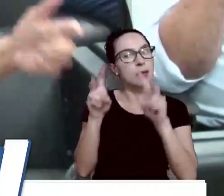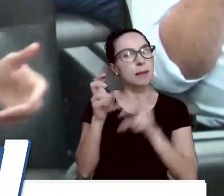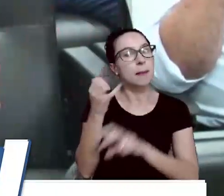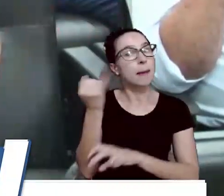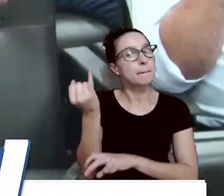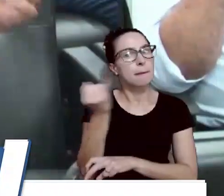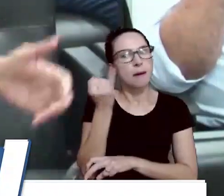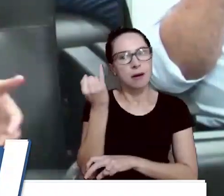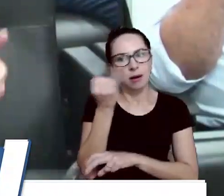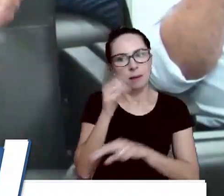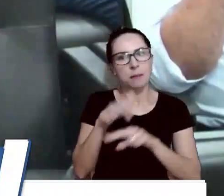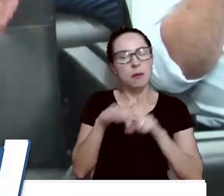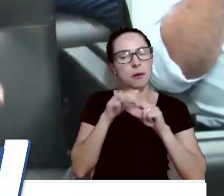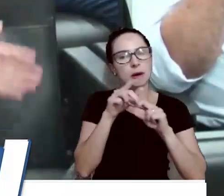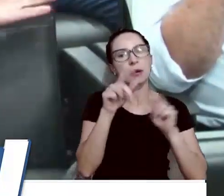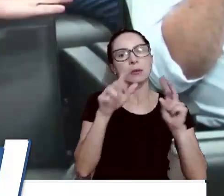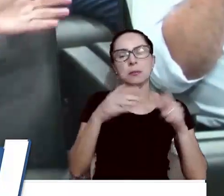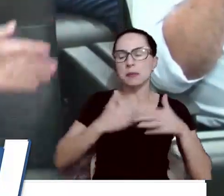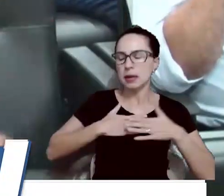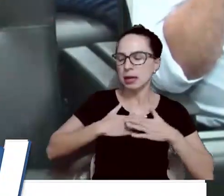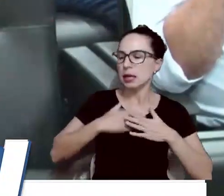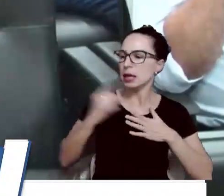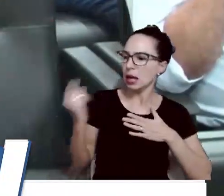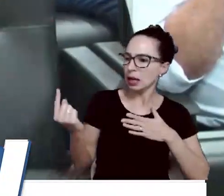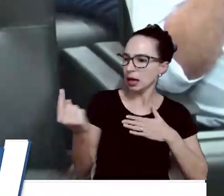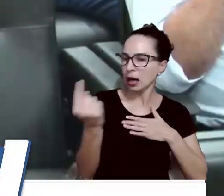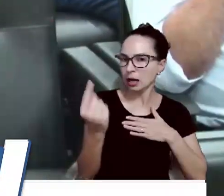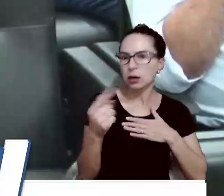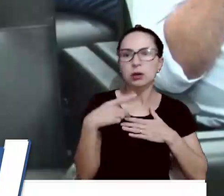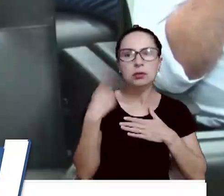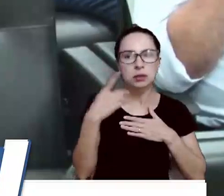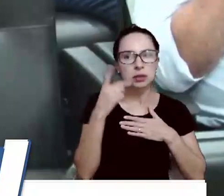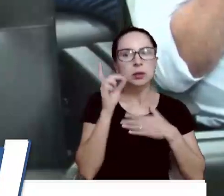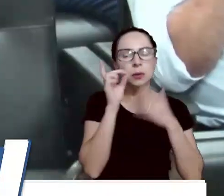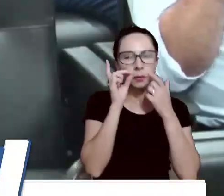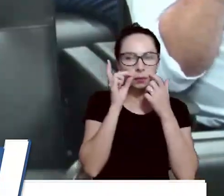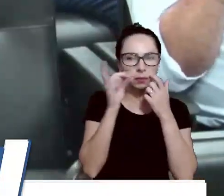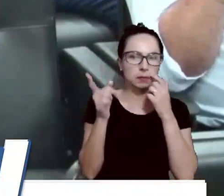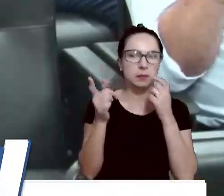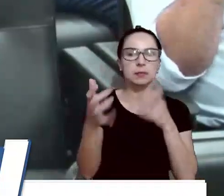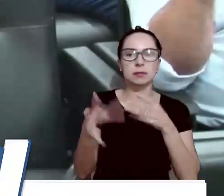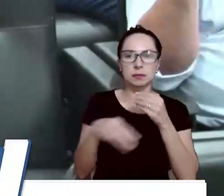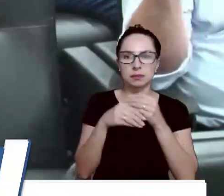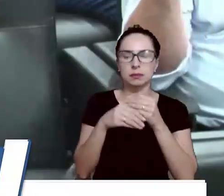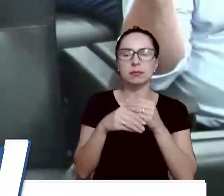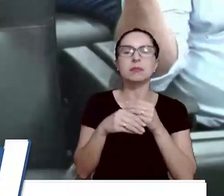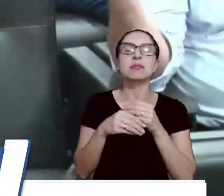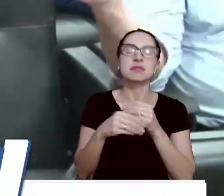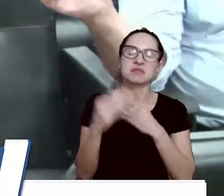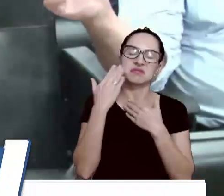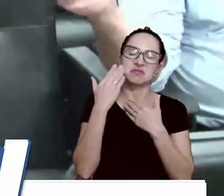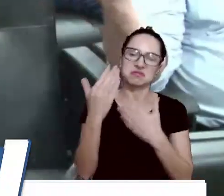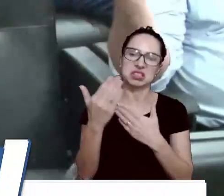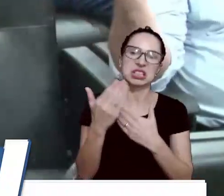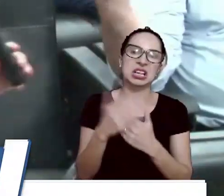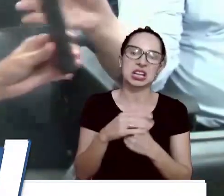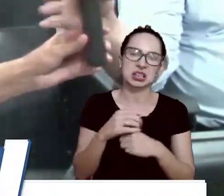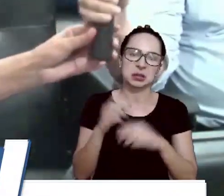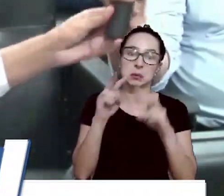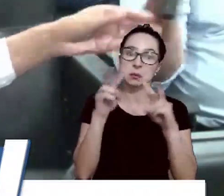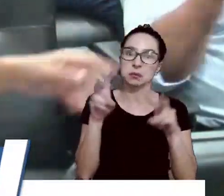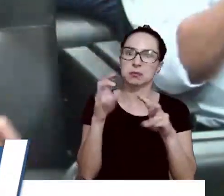a abordagem minha, dos outros colegas, o vereador Donizete quer falar também. Então, muito obrigado por esse tema tão